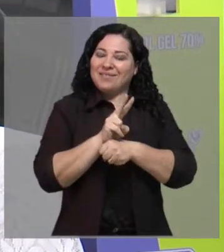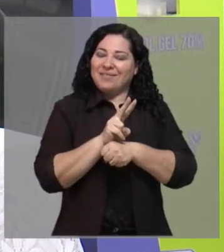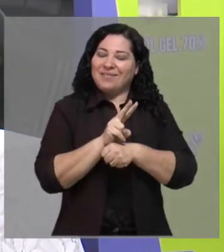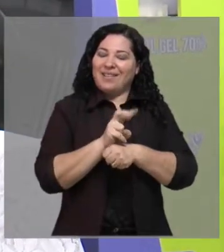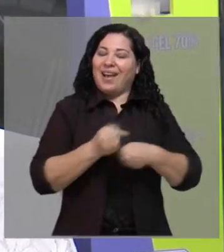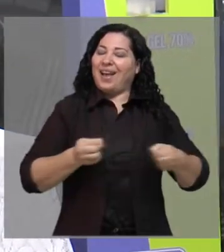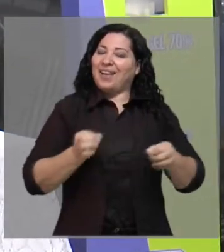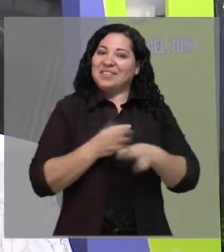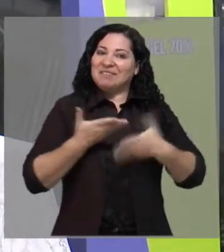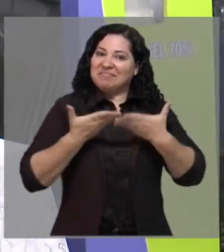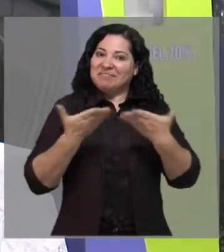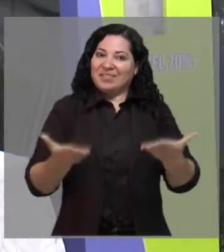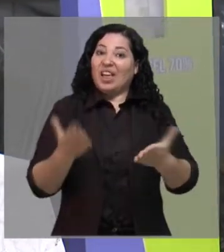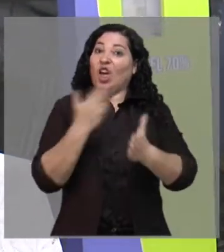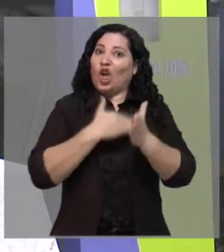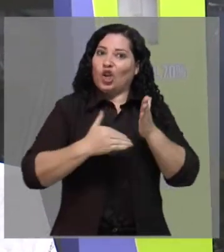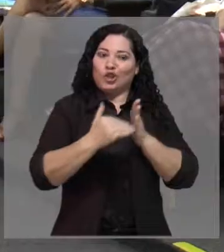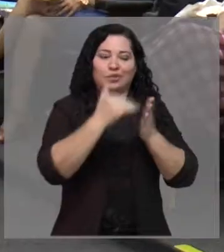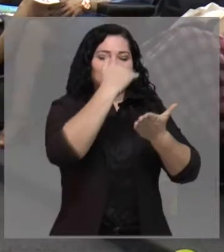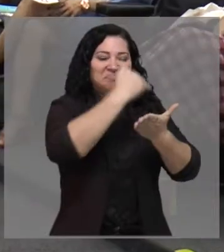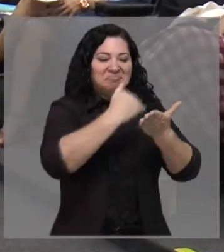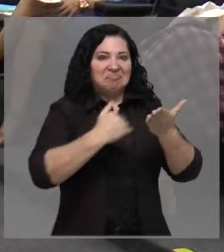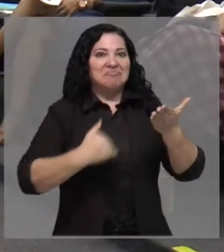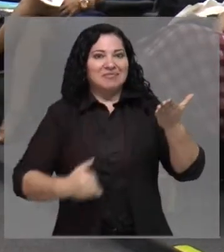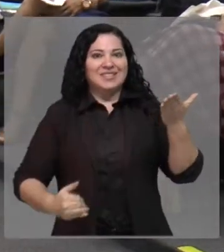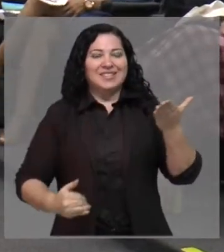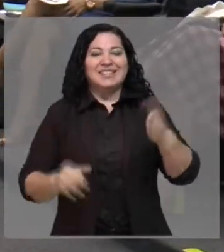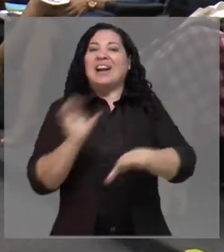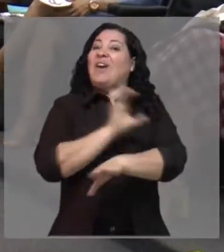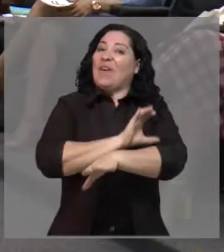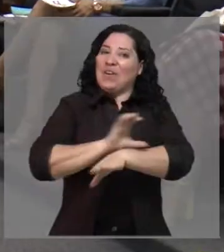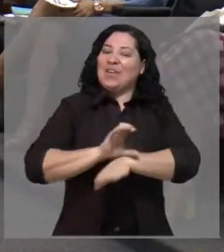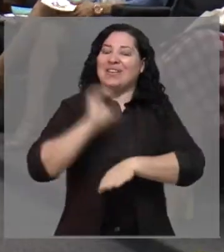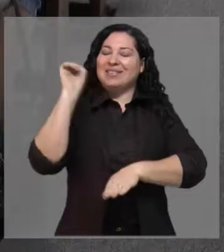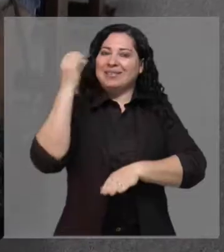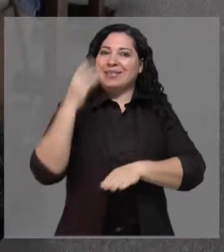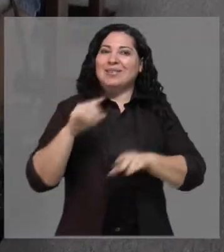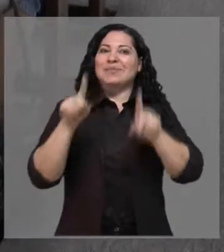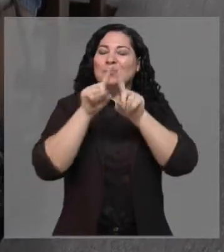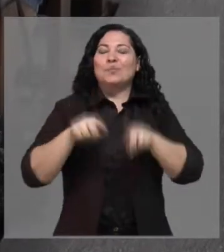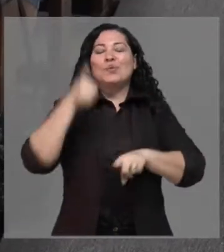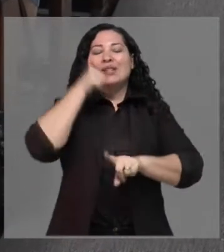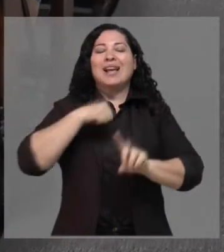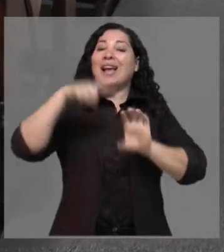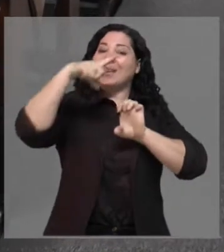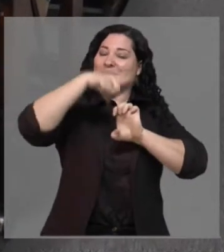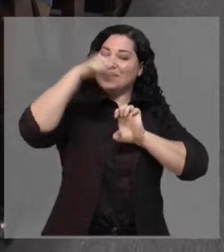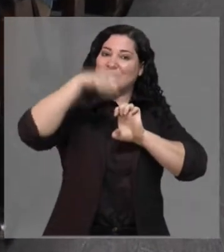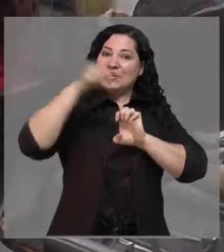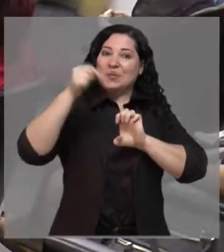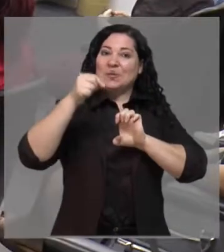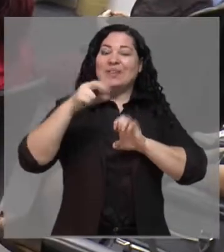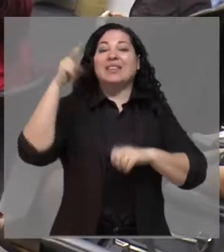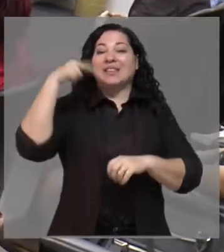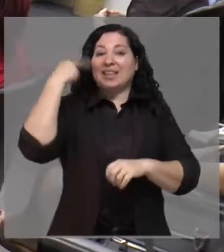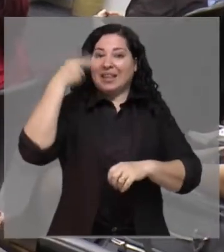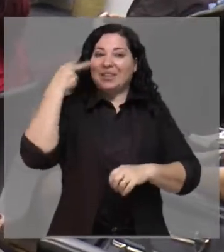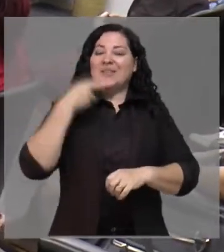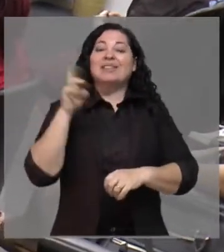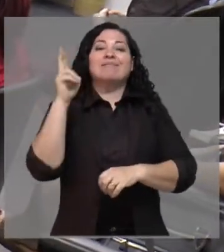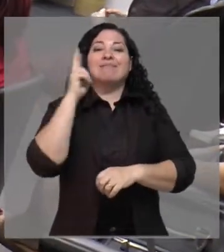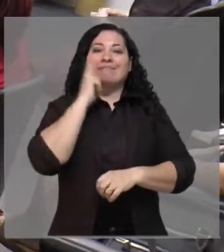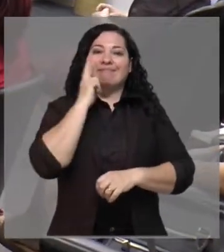disponibilizadas e todas preenchidas. O curso acontece por meio do projeto Mulher Empreendedora, de autoria da